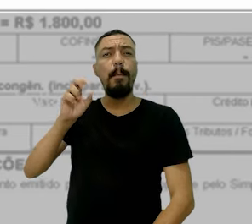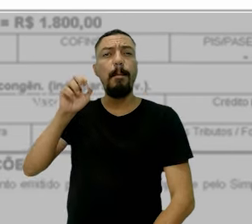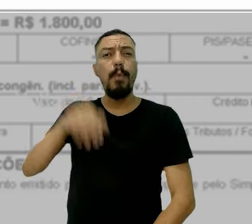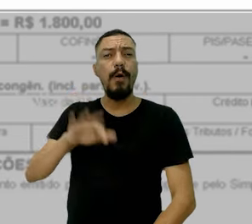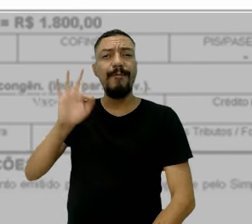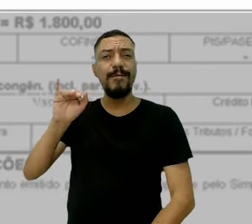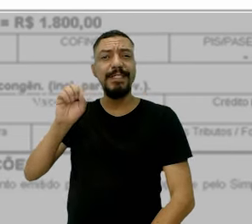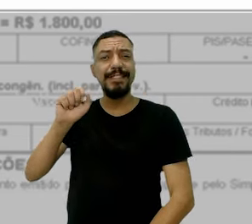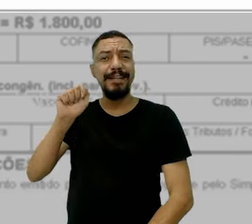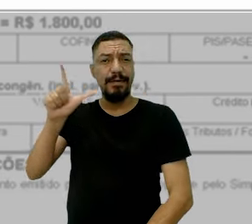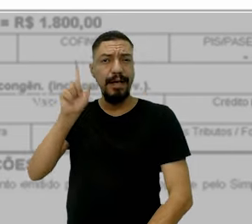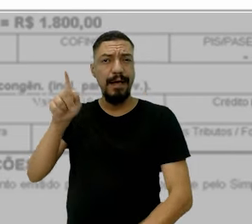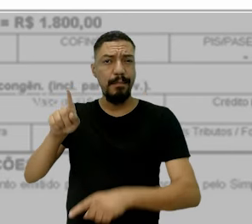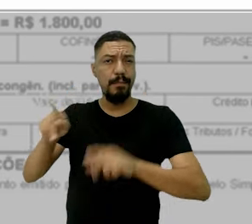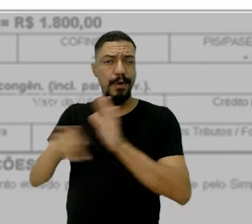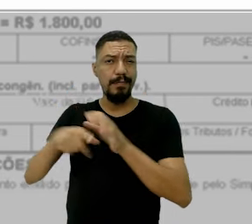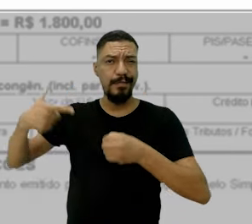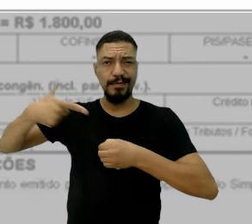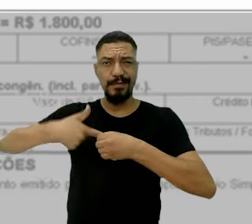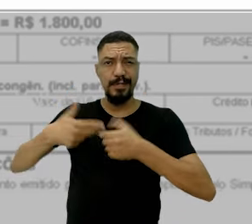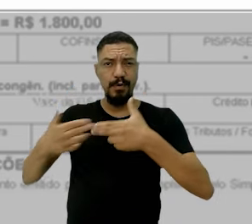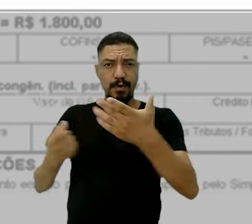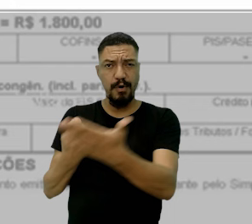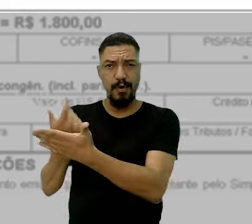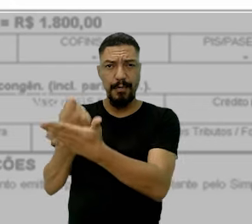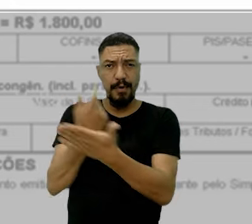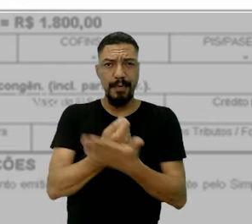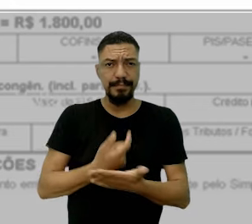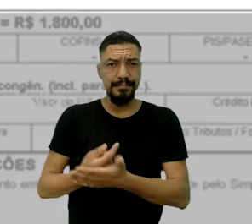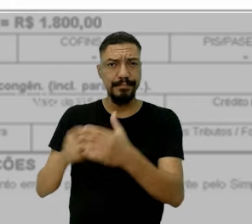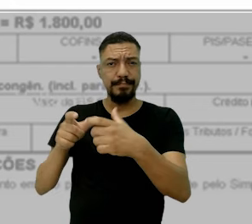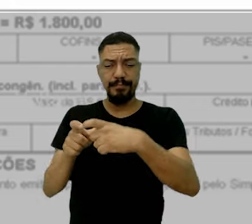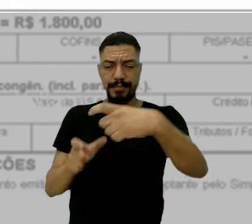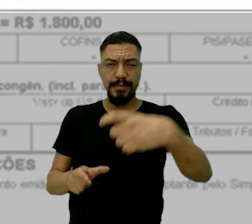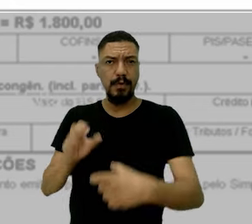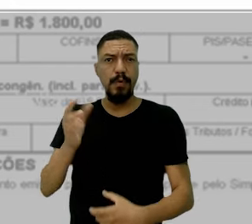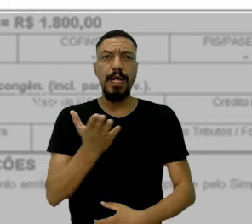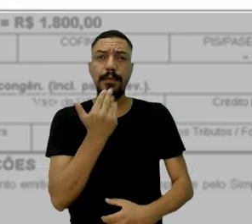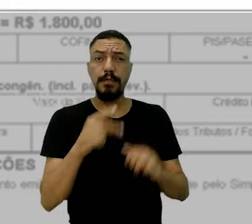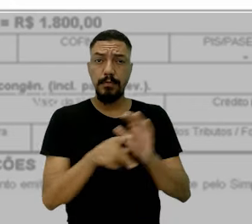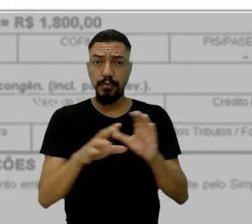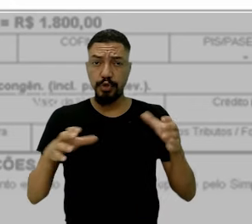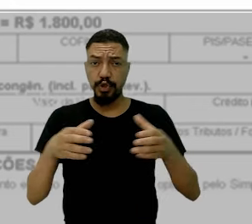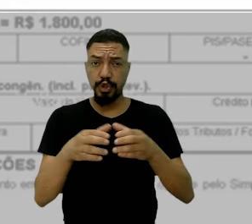cupom fiscal, que é aquele que a gente, nesse caso aqui, é de posto de gasolina, mas que pode ser da alimentação da